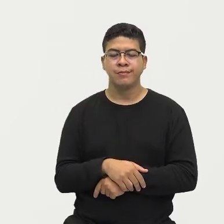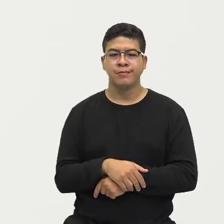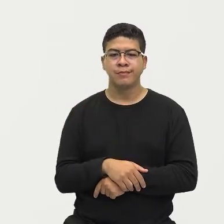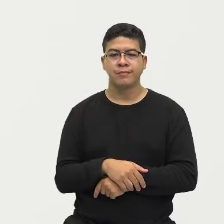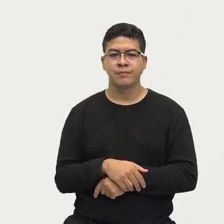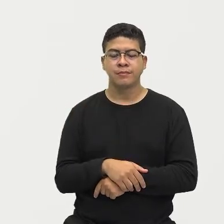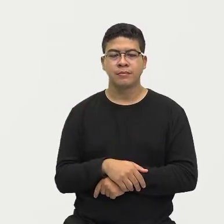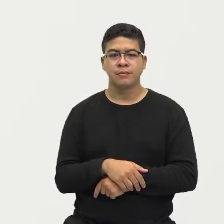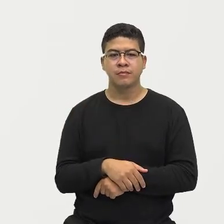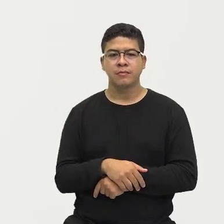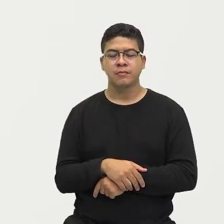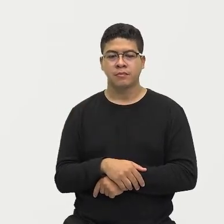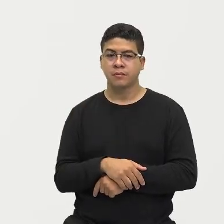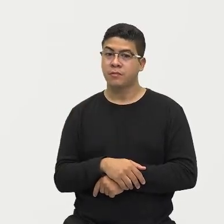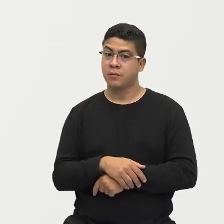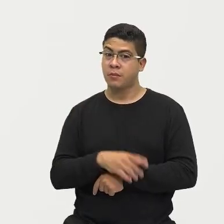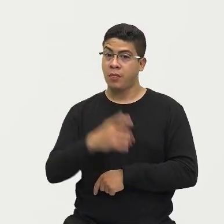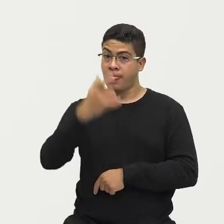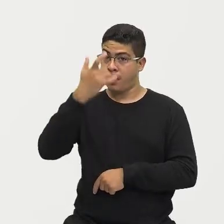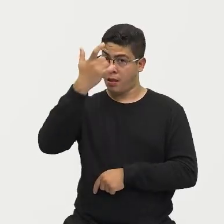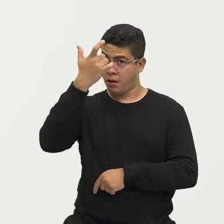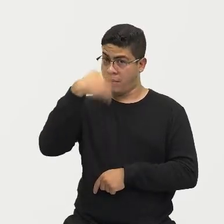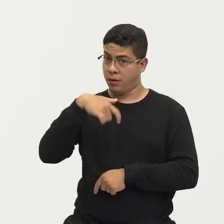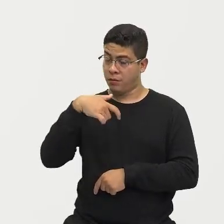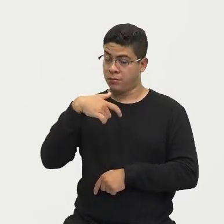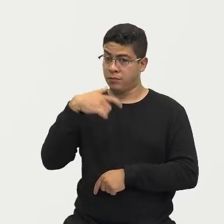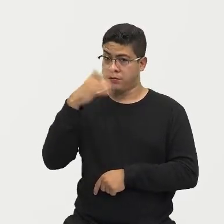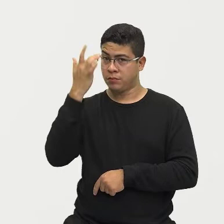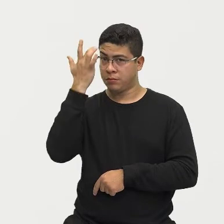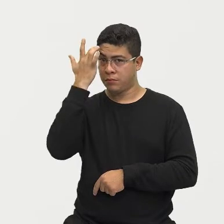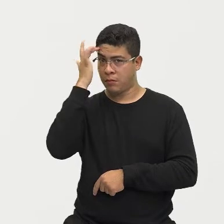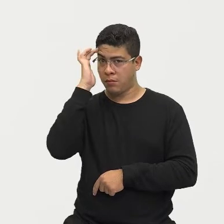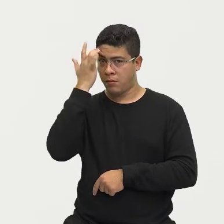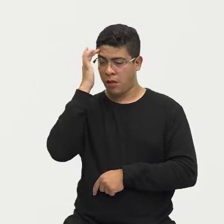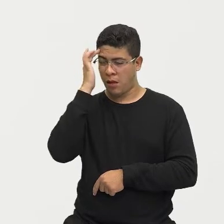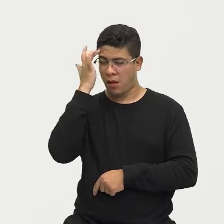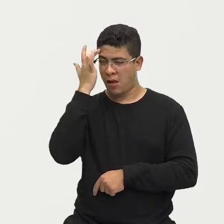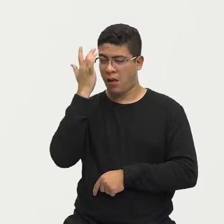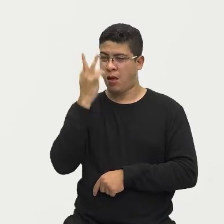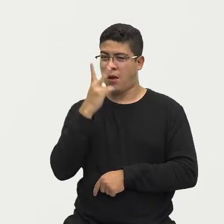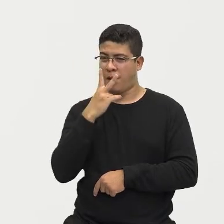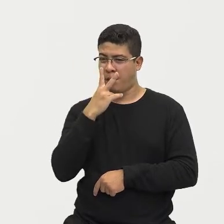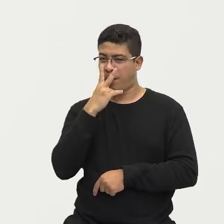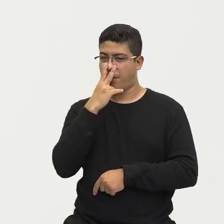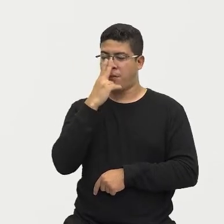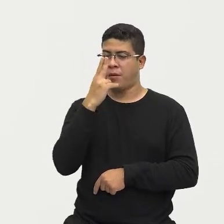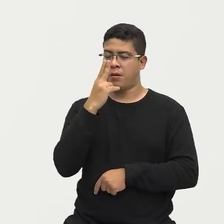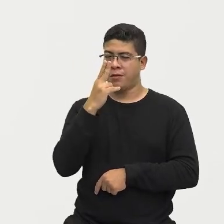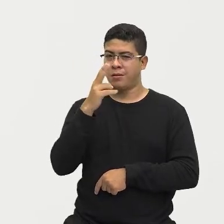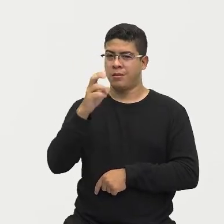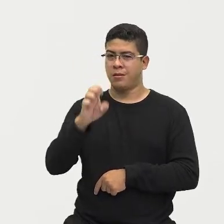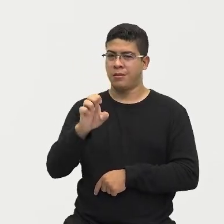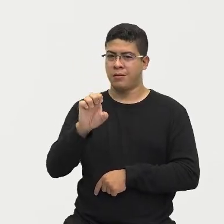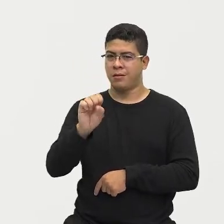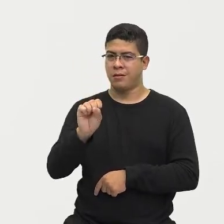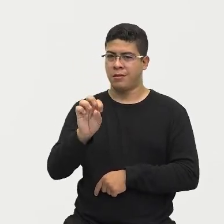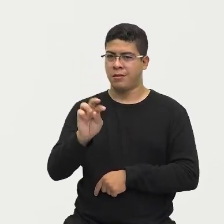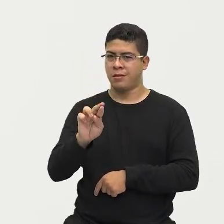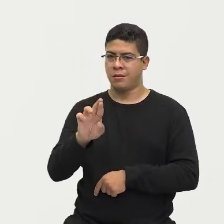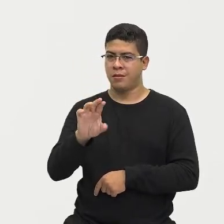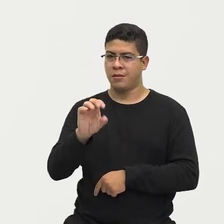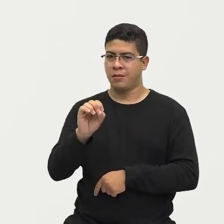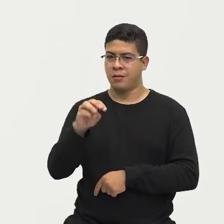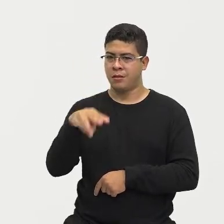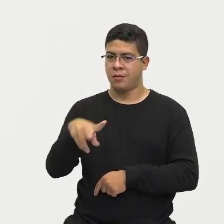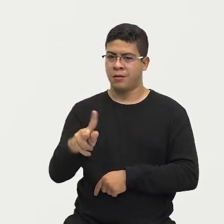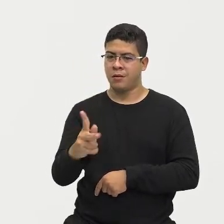pareço uma pessoa estranha. Notaram como estranho aí está caracterizando um substantivo?